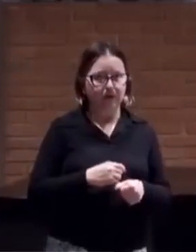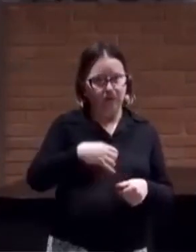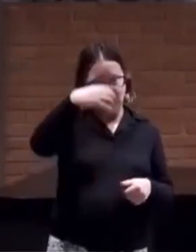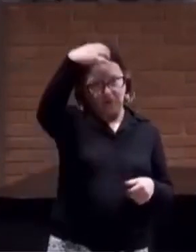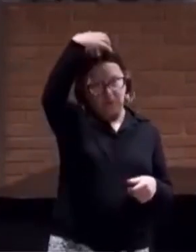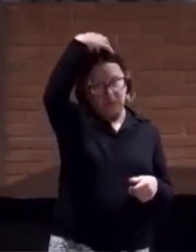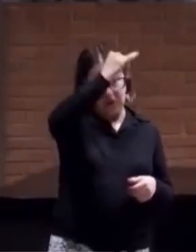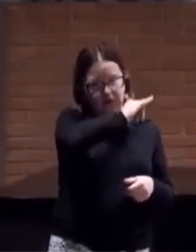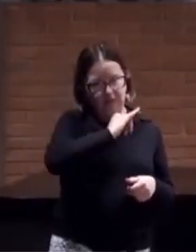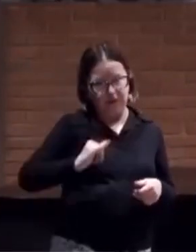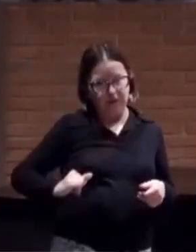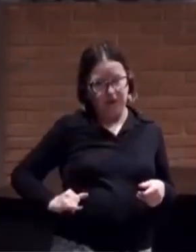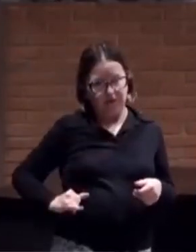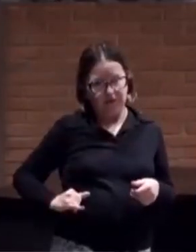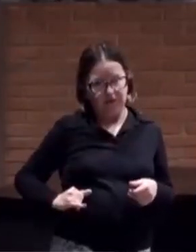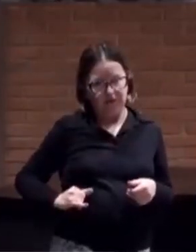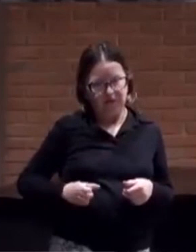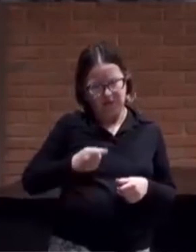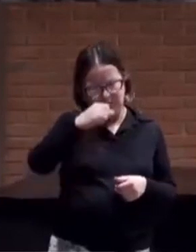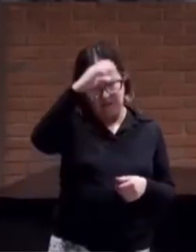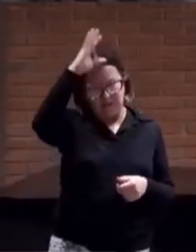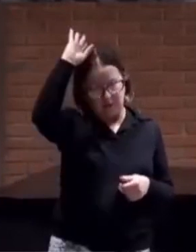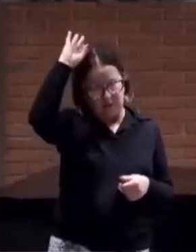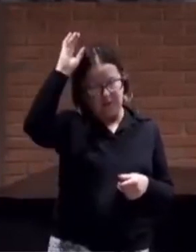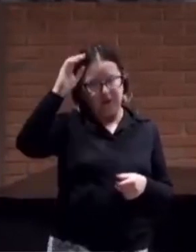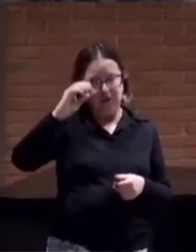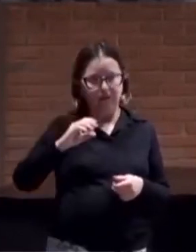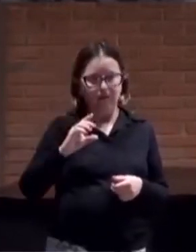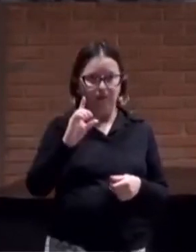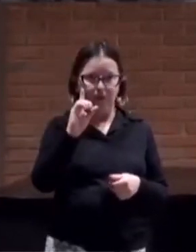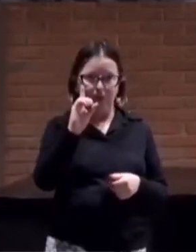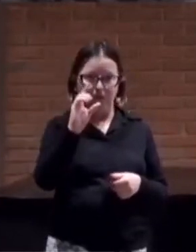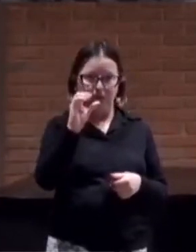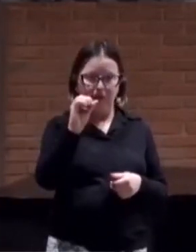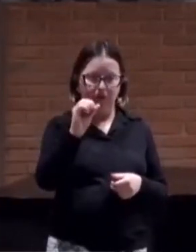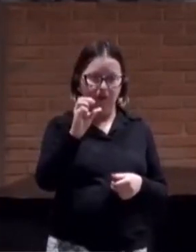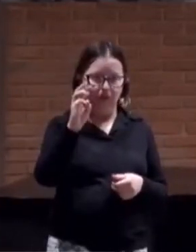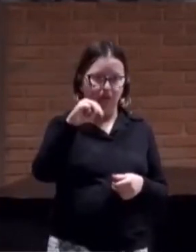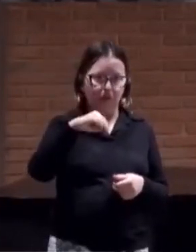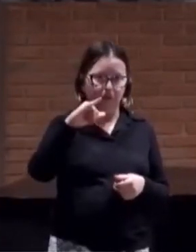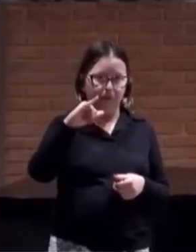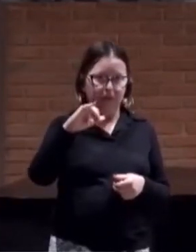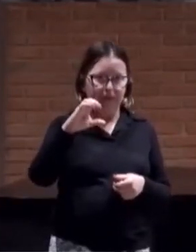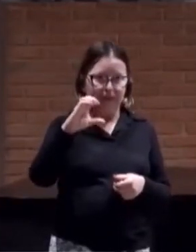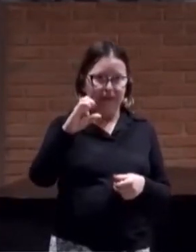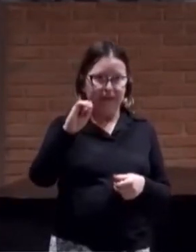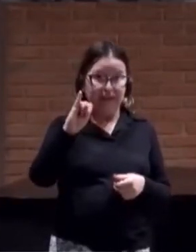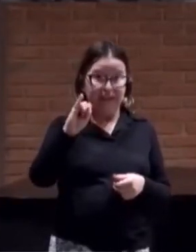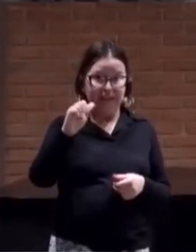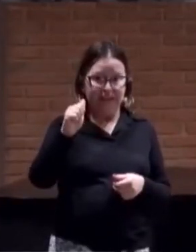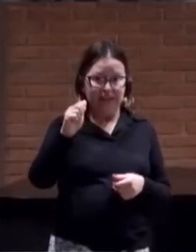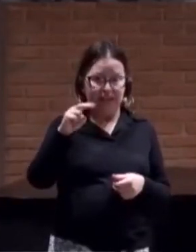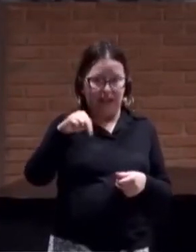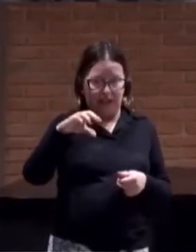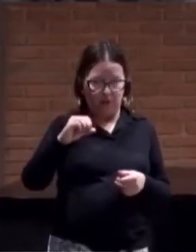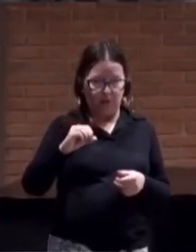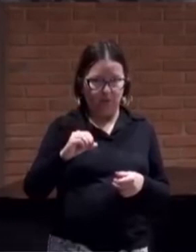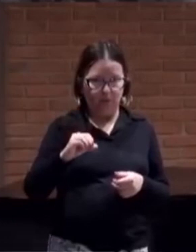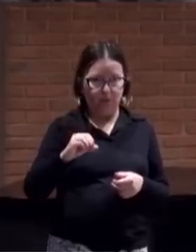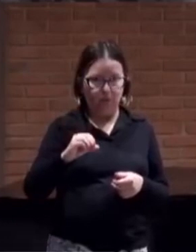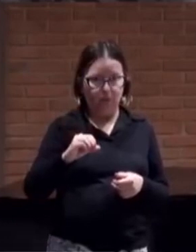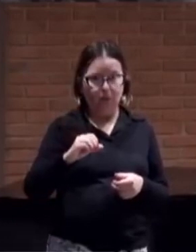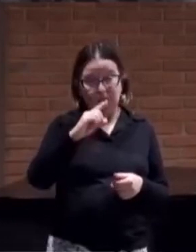em Roma e Domiciano mandou que ele fosse jogado dentro de um pote